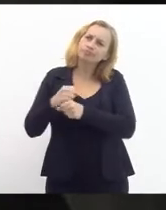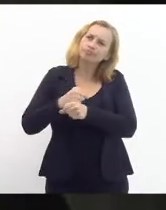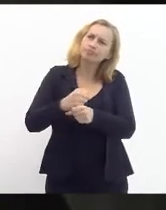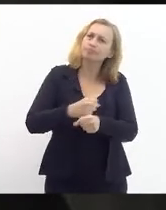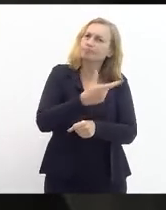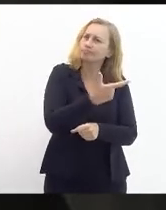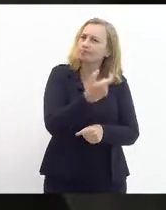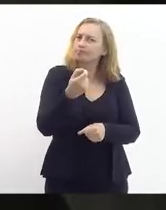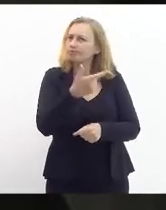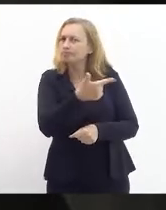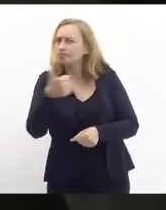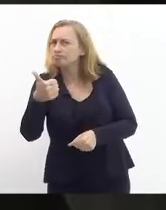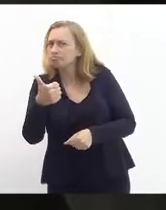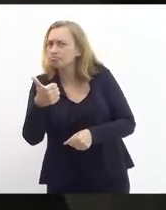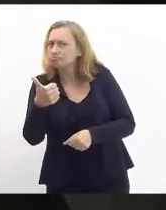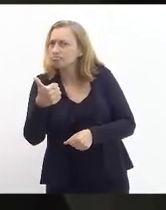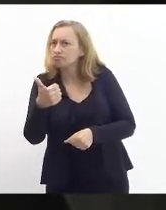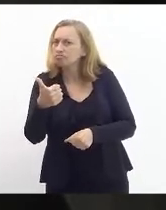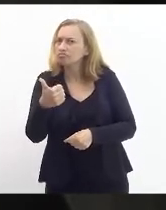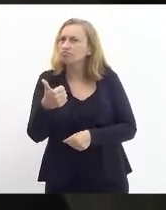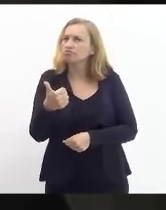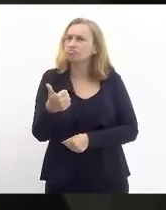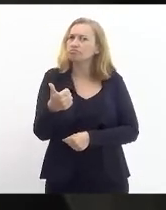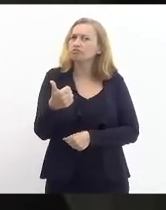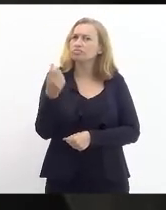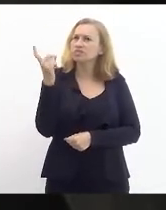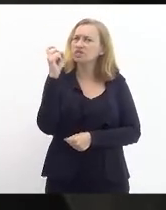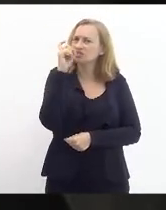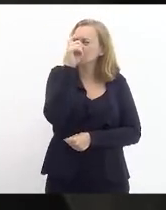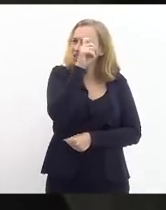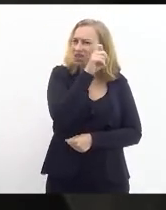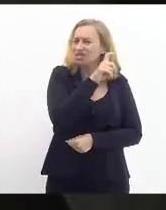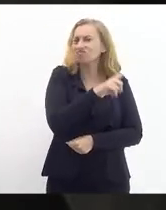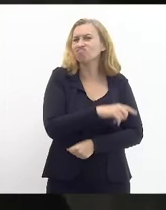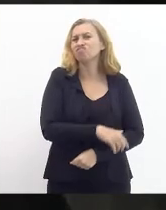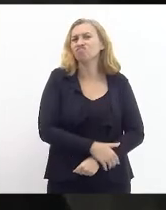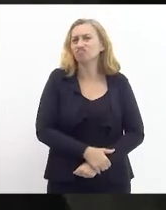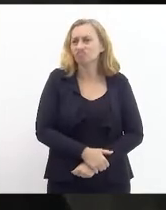de 2020/2021 foram anos terríveis